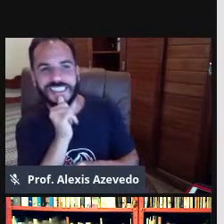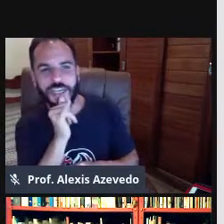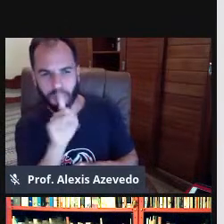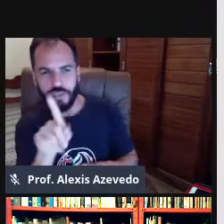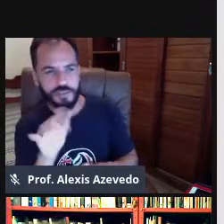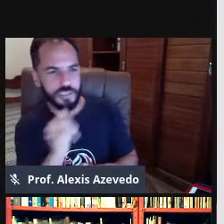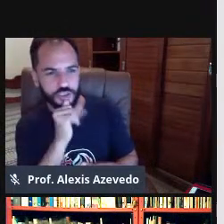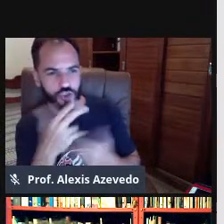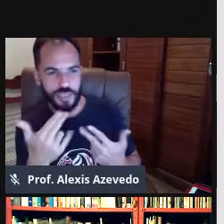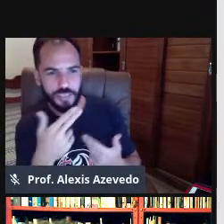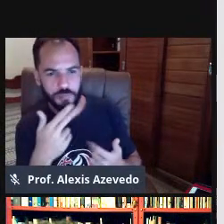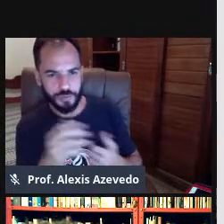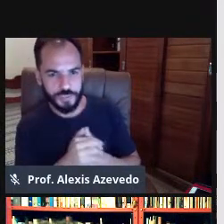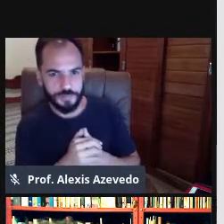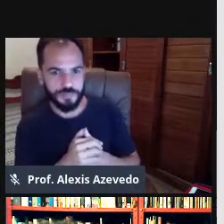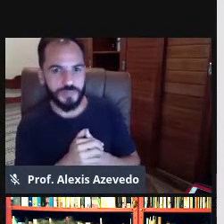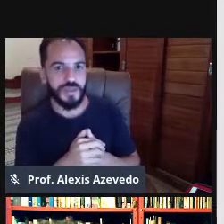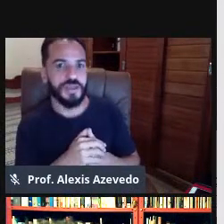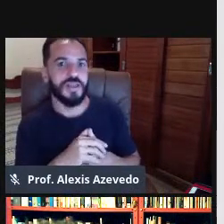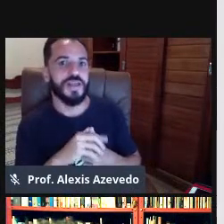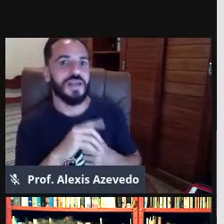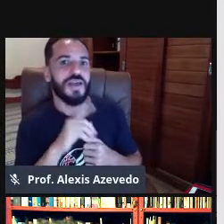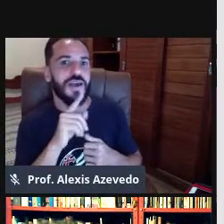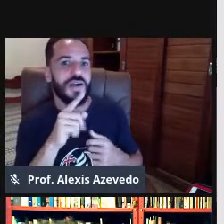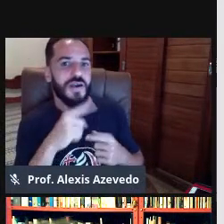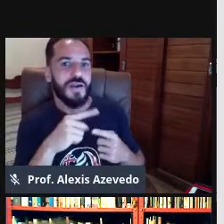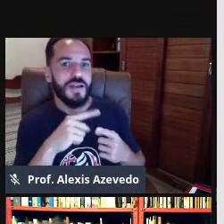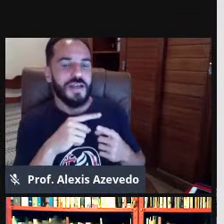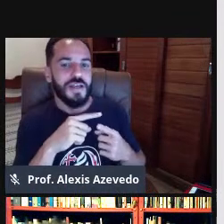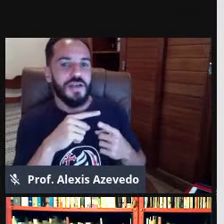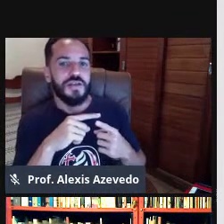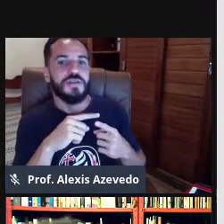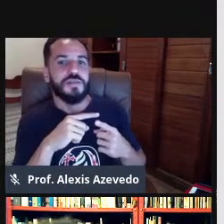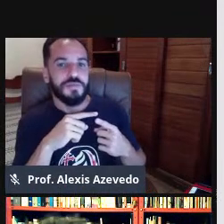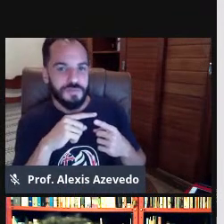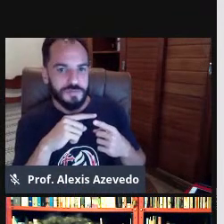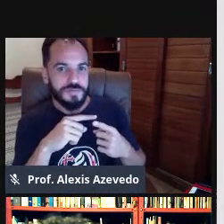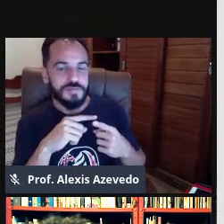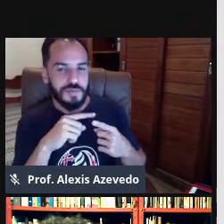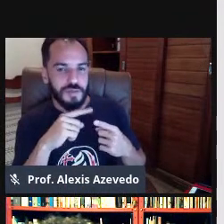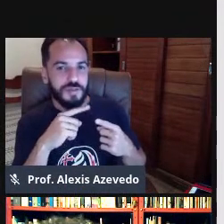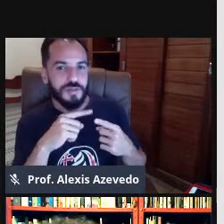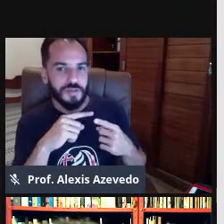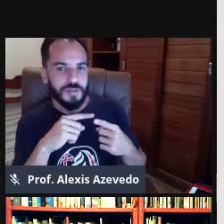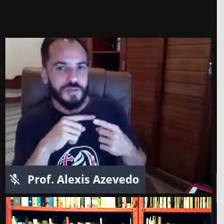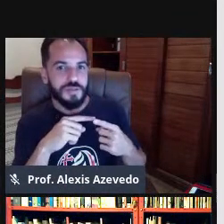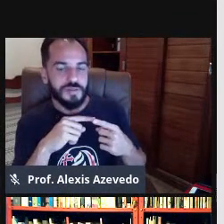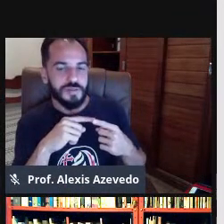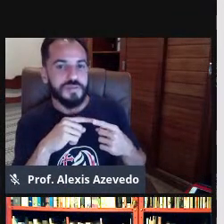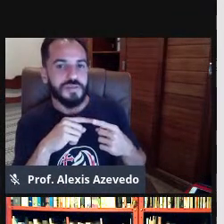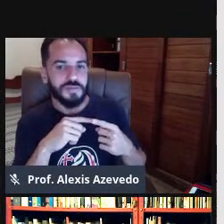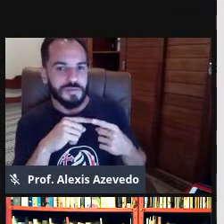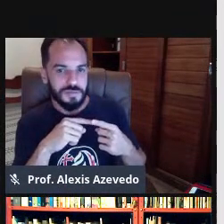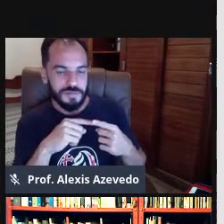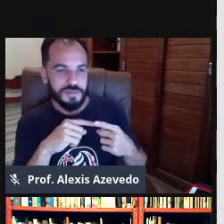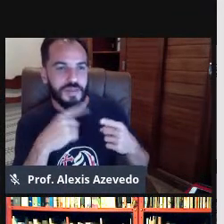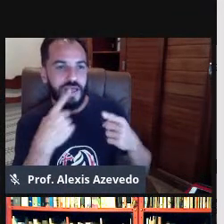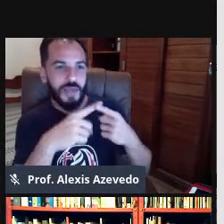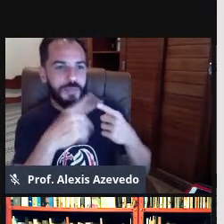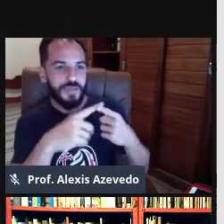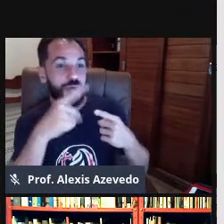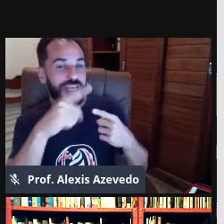1. 2 no quarto período, escultura 1, fotografia 1. E aí você continua isso no